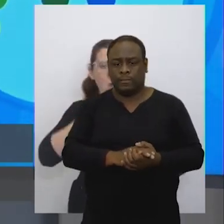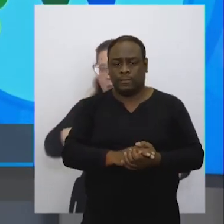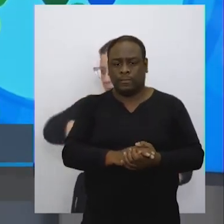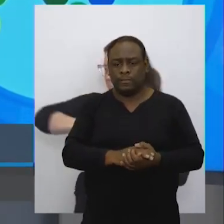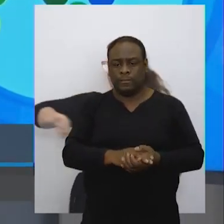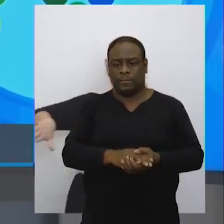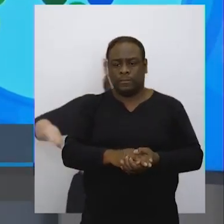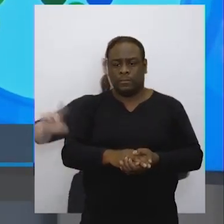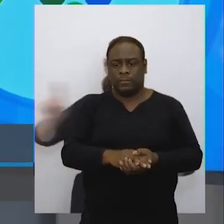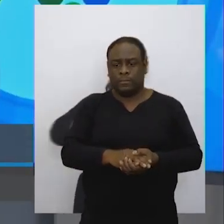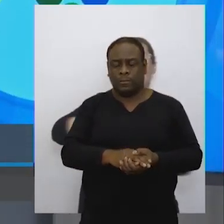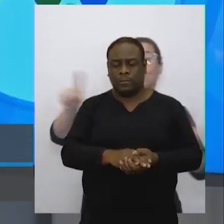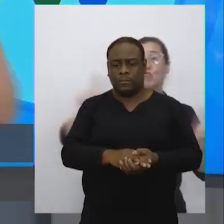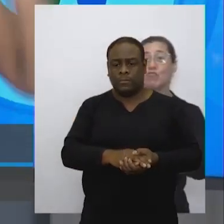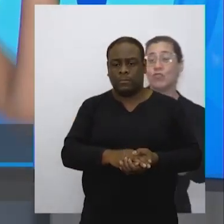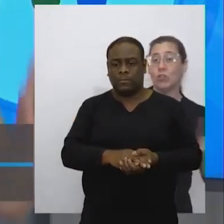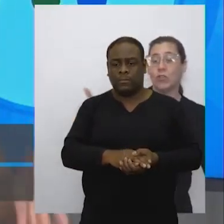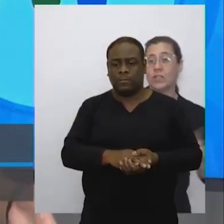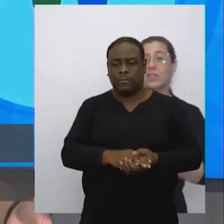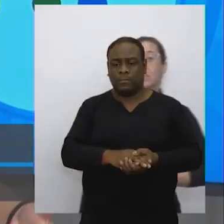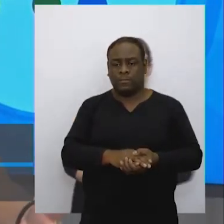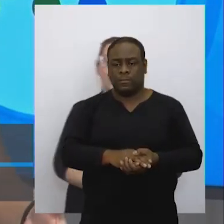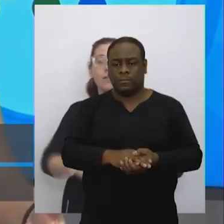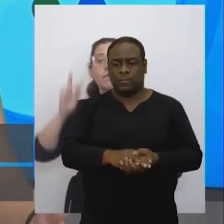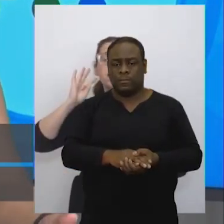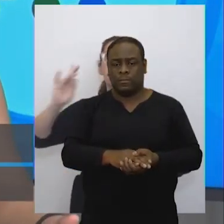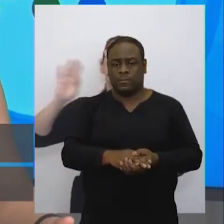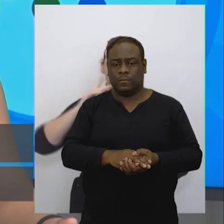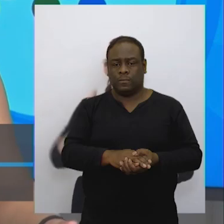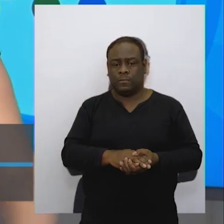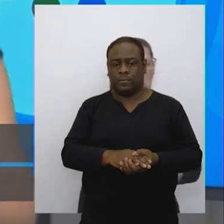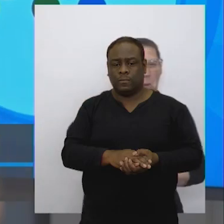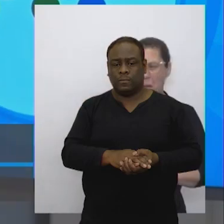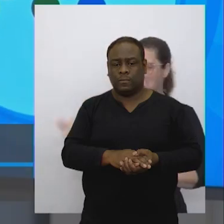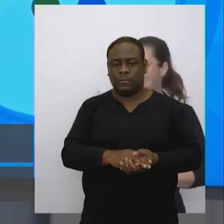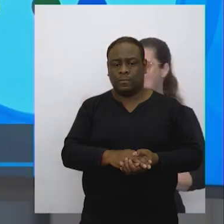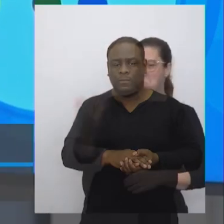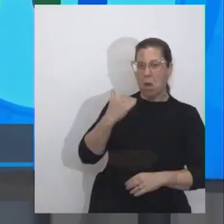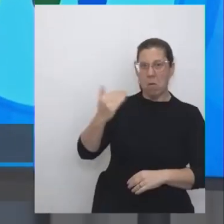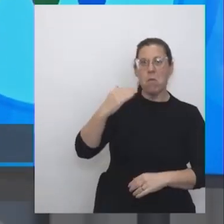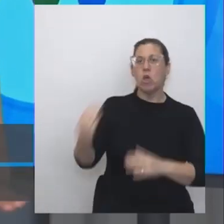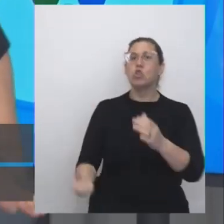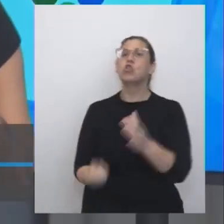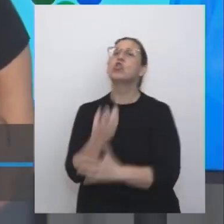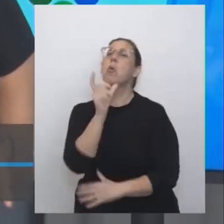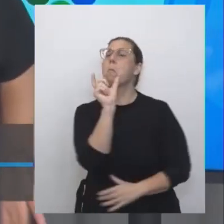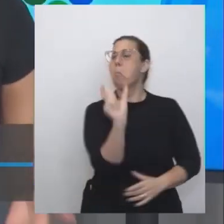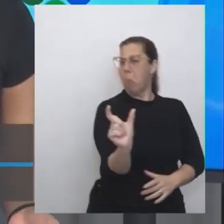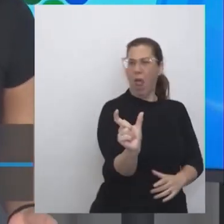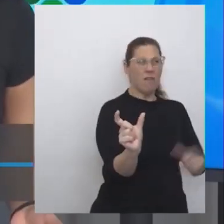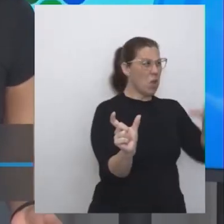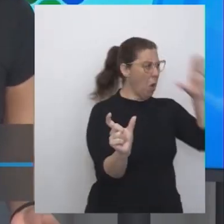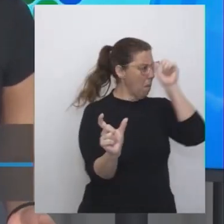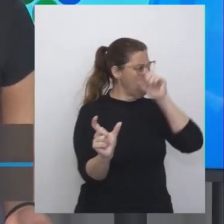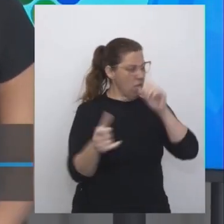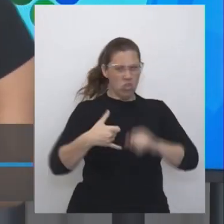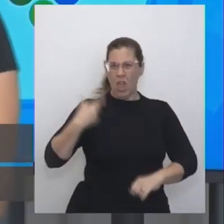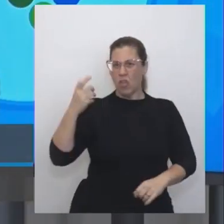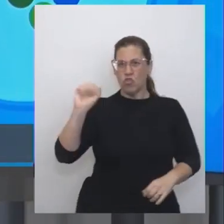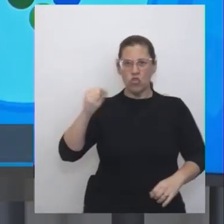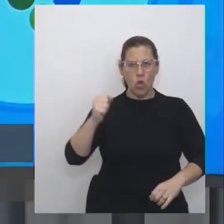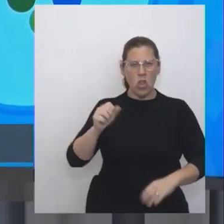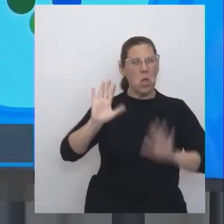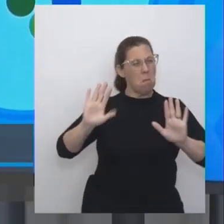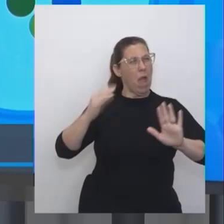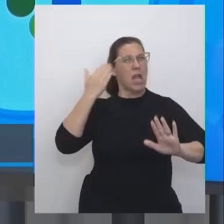te jogavam no escanteio. Não, não e não. Imagina só uma mulher se metendo aqui no meio. E foi ali que nasceu essa palavra que eu fui ouvir com 8 anos pela minha professora.